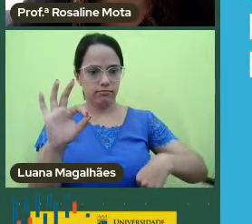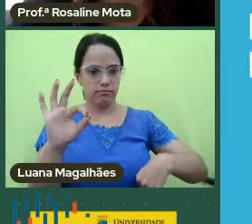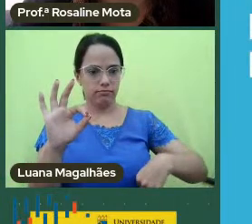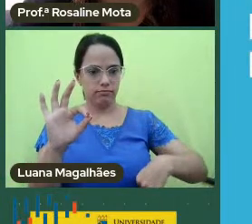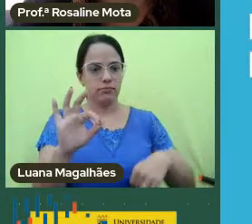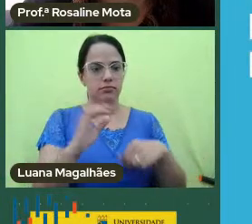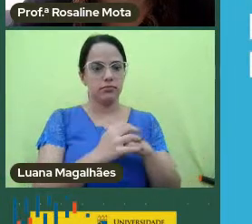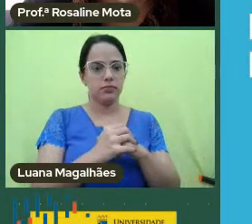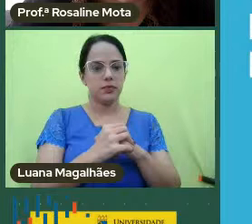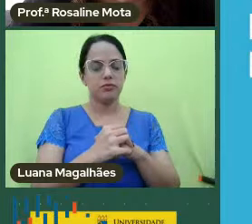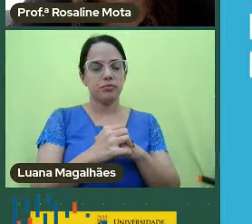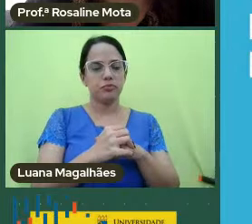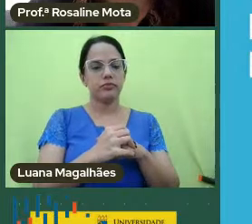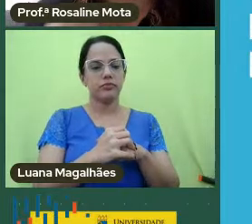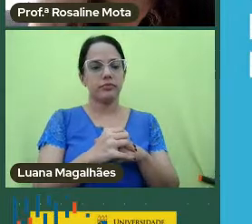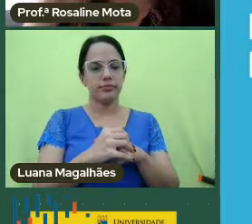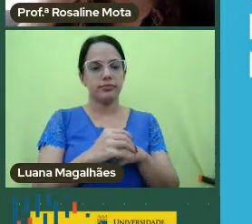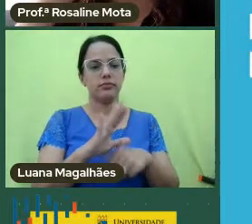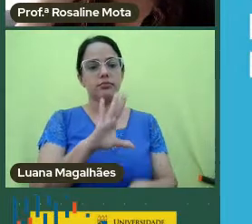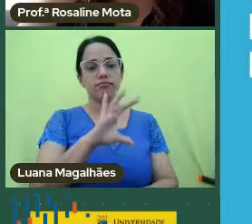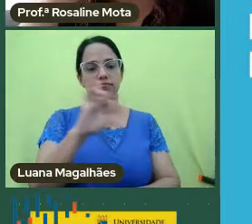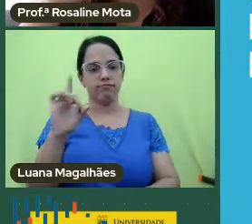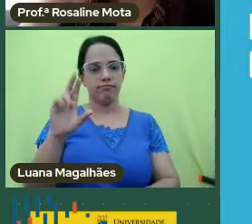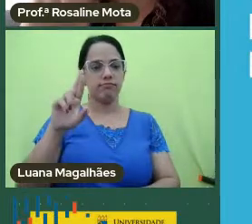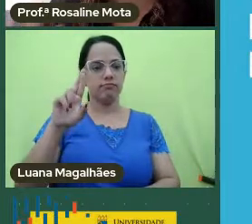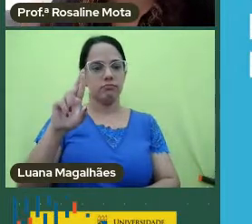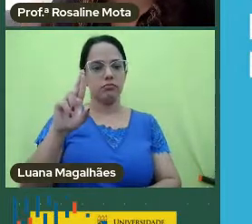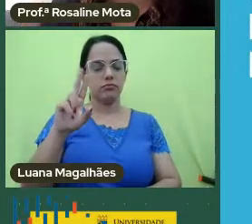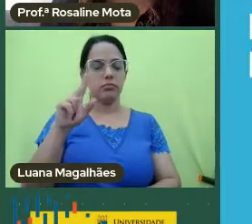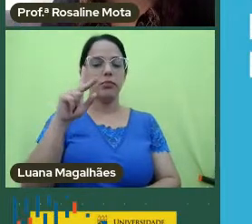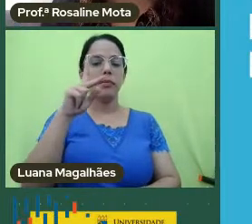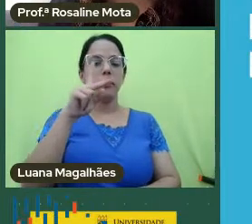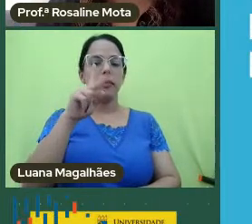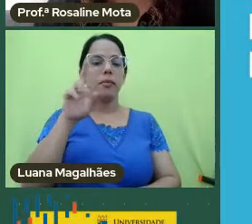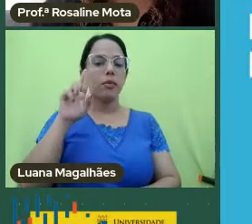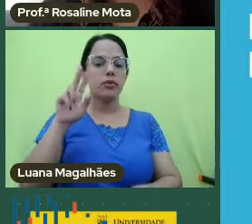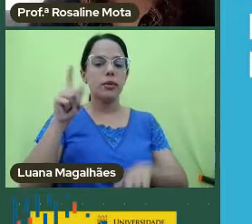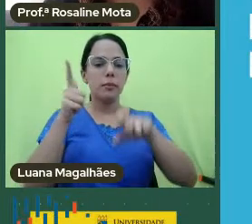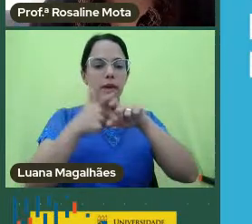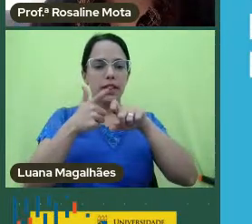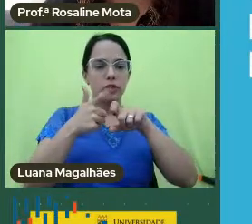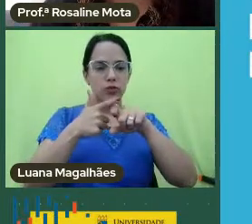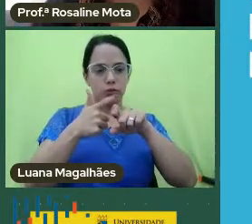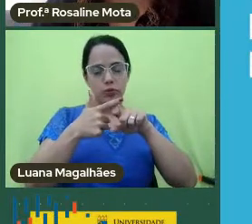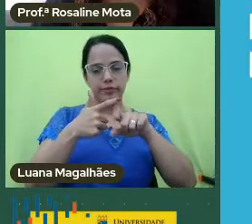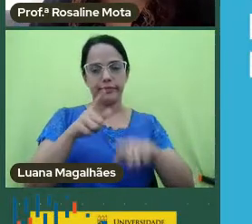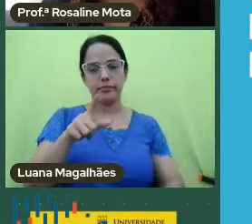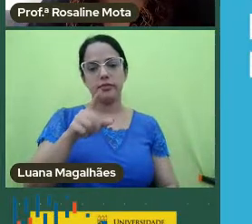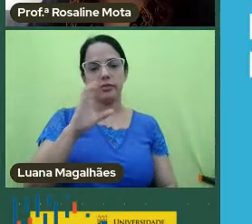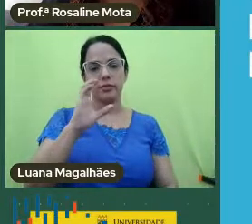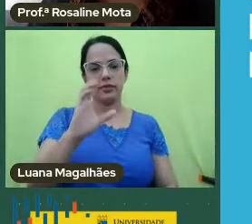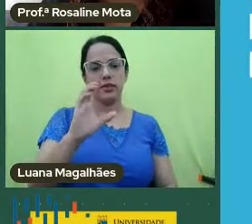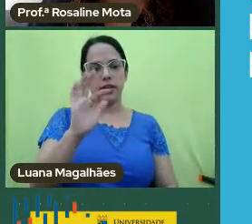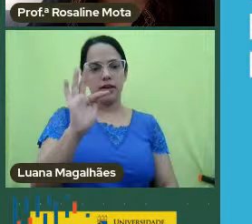devendo ser coordenada, né, por um médico. Então, o que o CFM